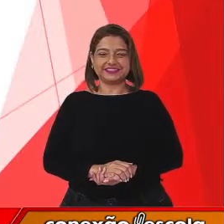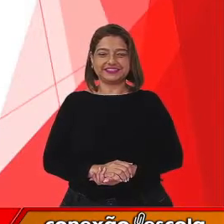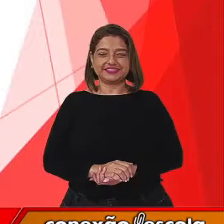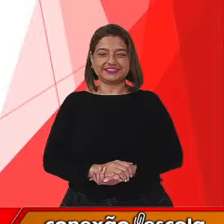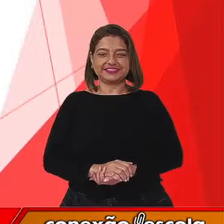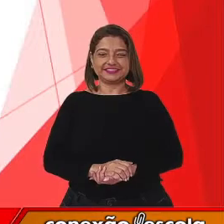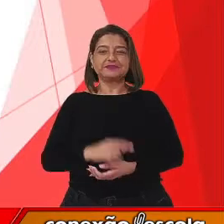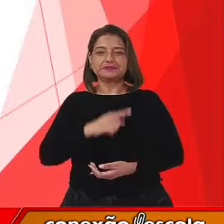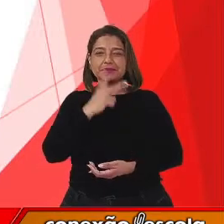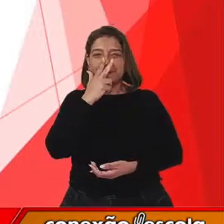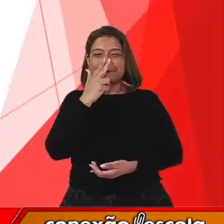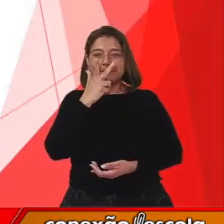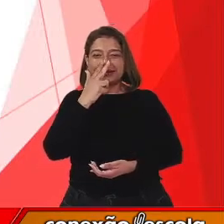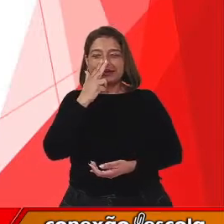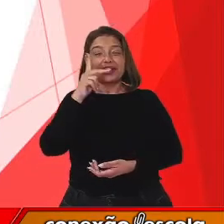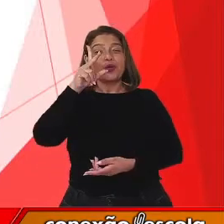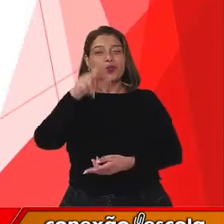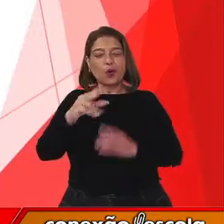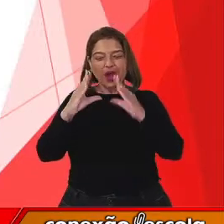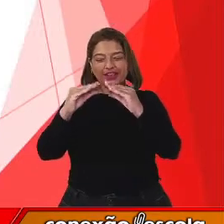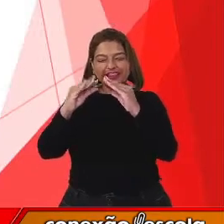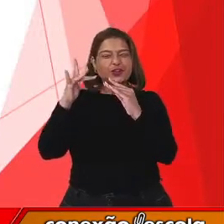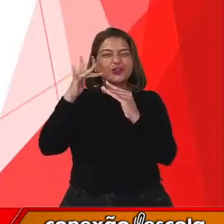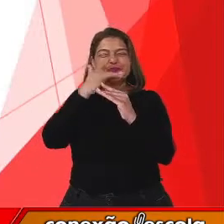Tá parecendo um donut.